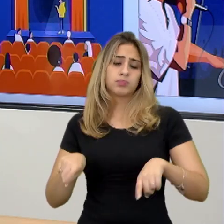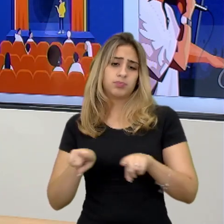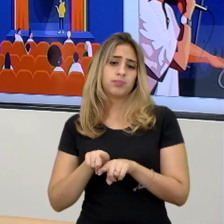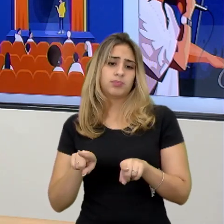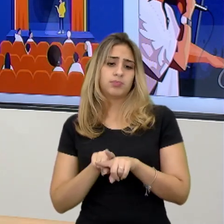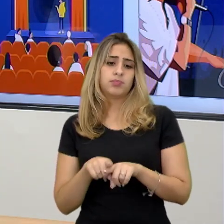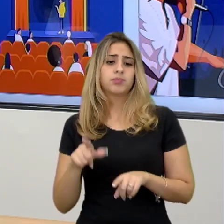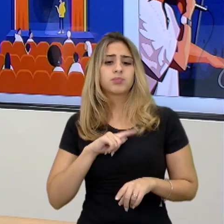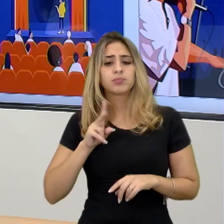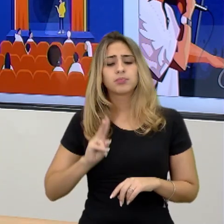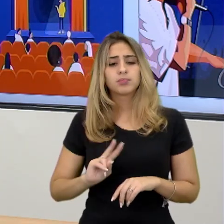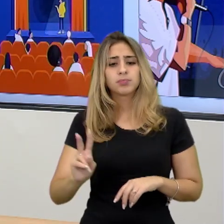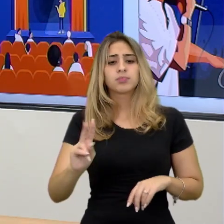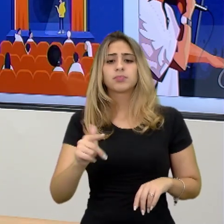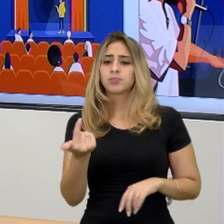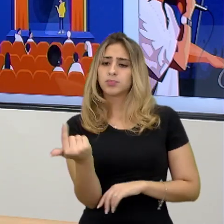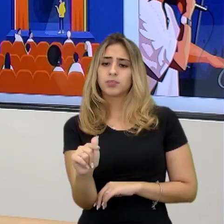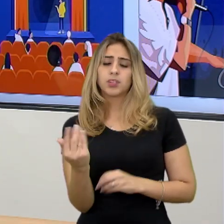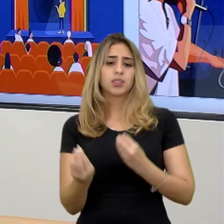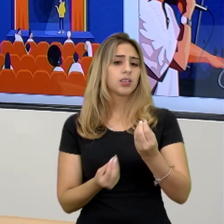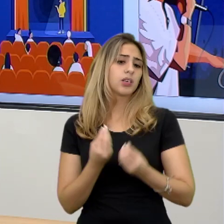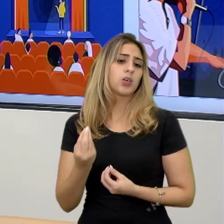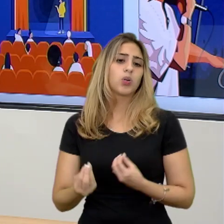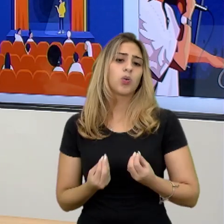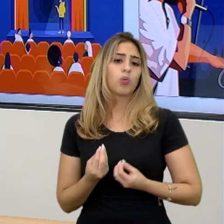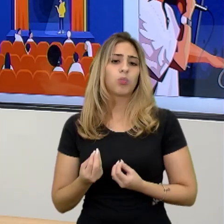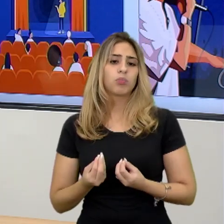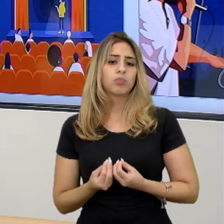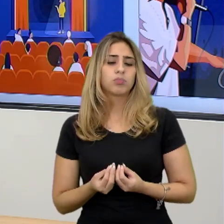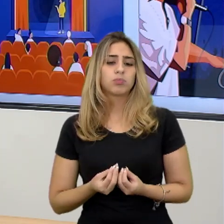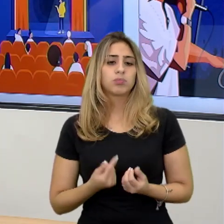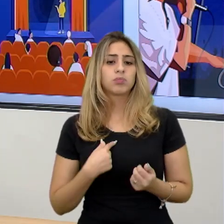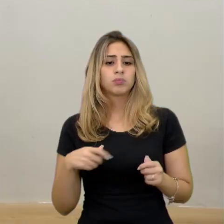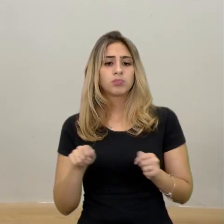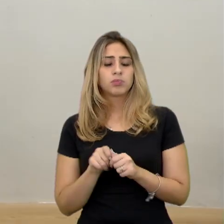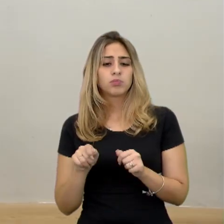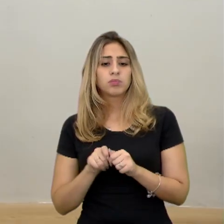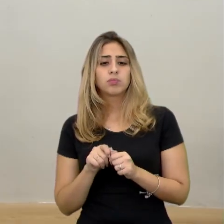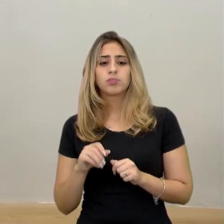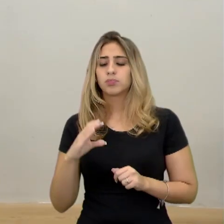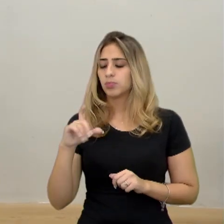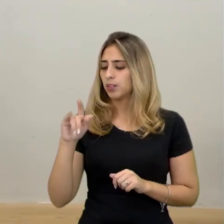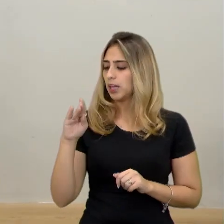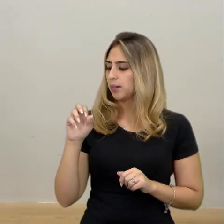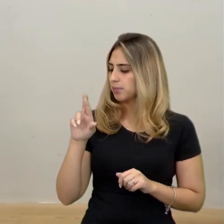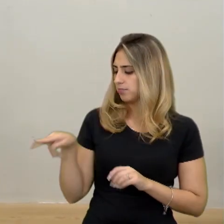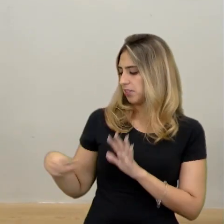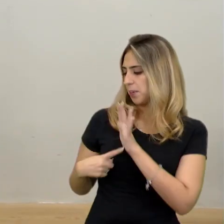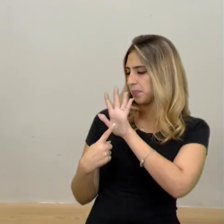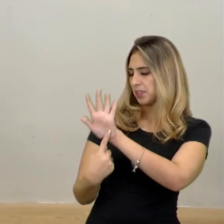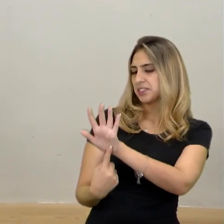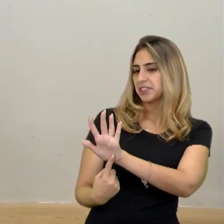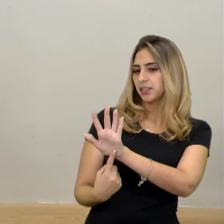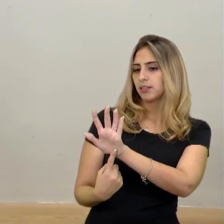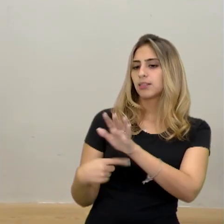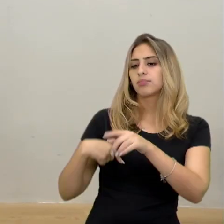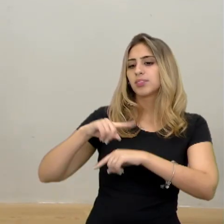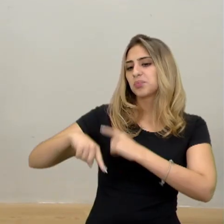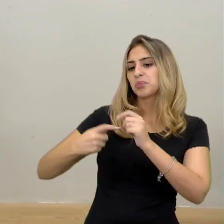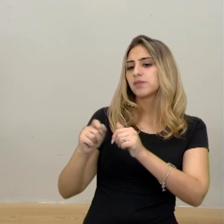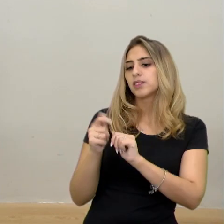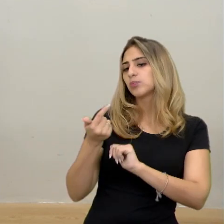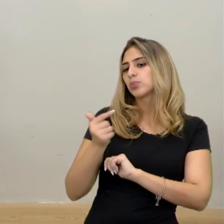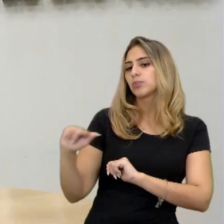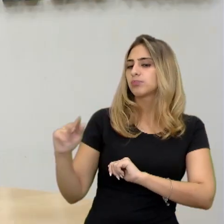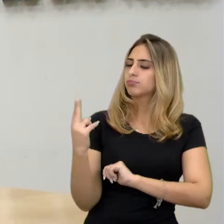tem sempre aquele... Não tem como, vamos supor... eu vou fazer o Kleber. Kleber, faz dessa vez, apresenta aí, depois eu faço a